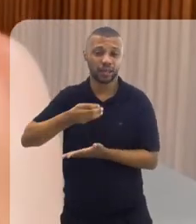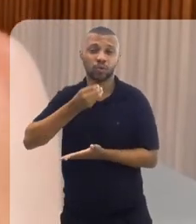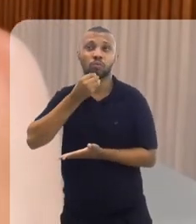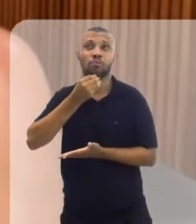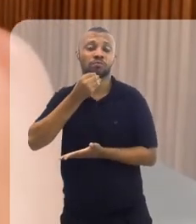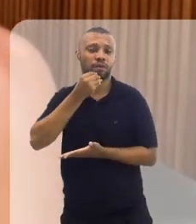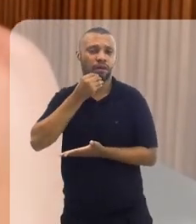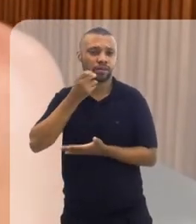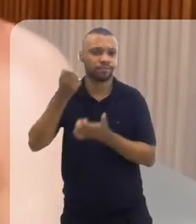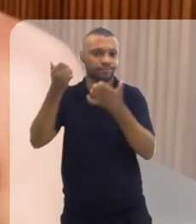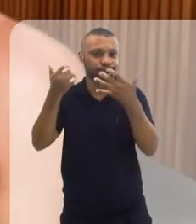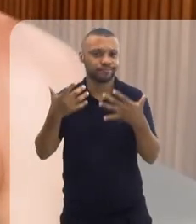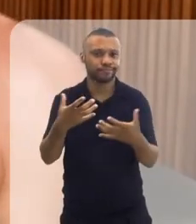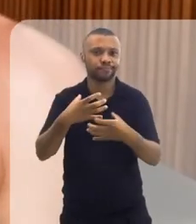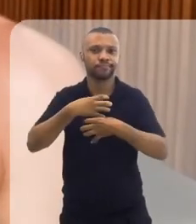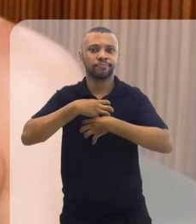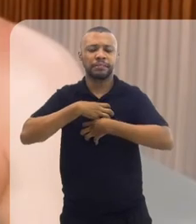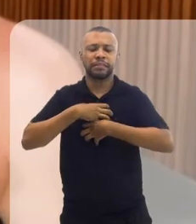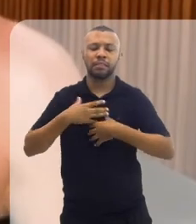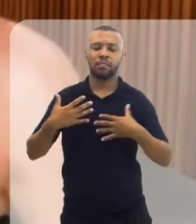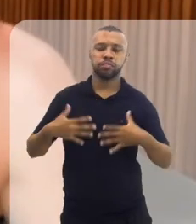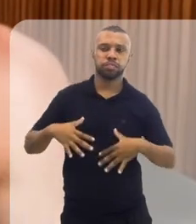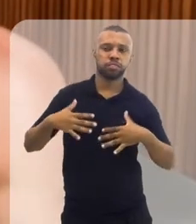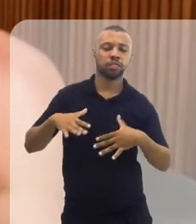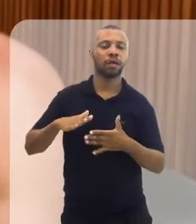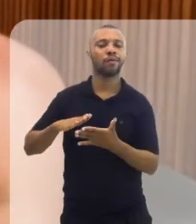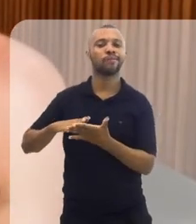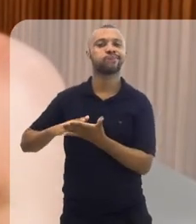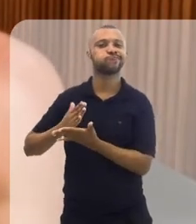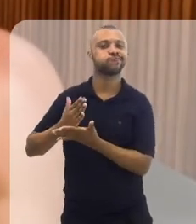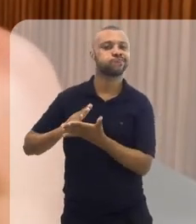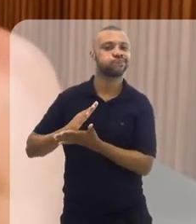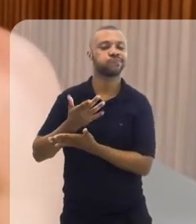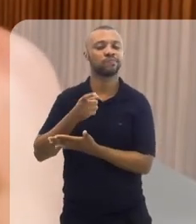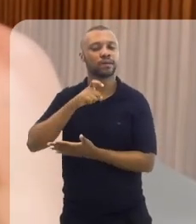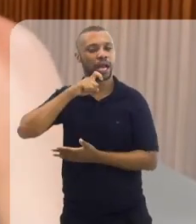oportunidades que eu tive lá dentro, de uma certa forma, causavam